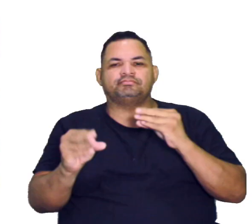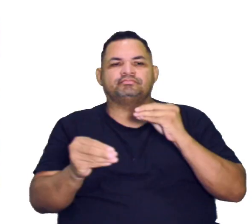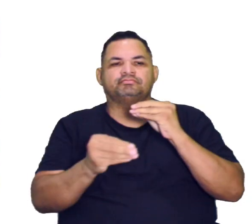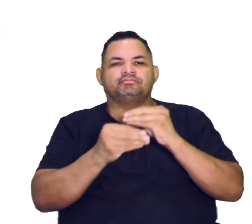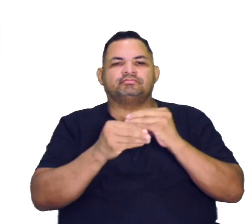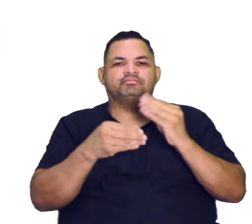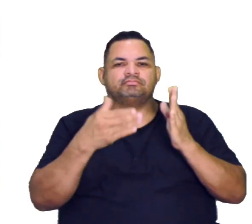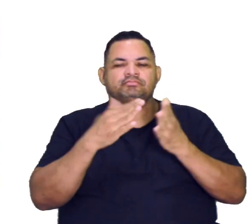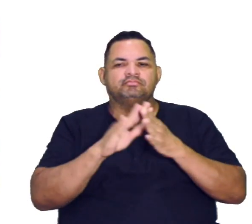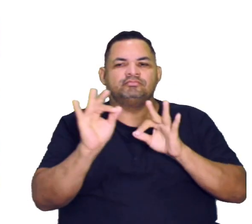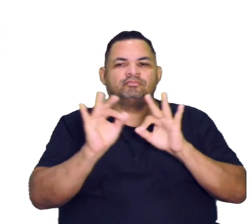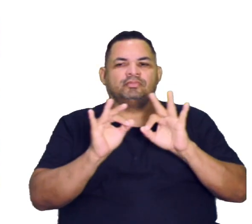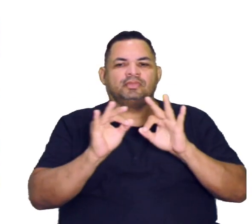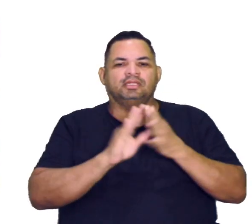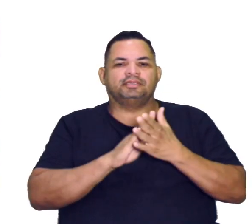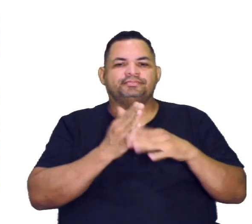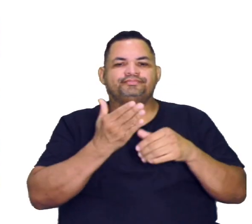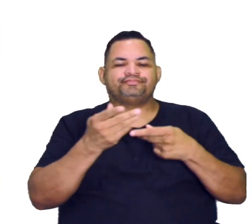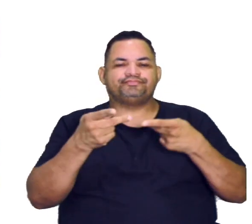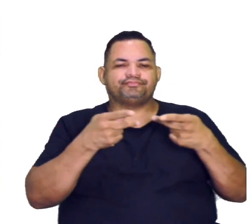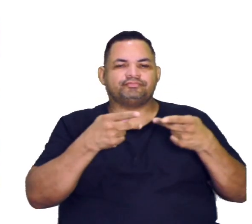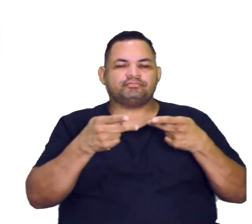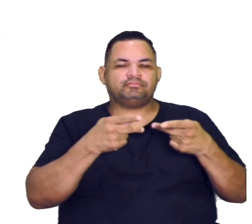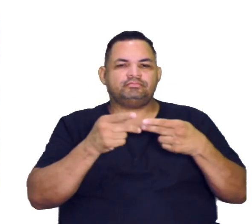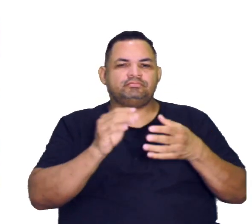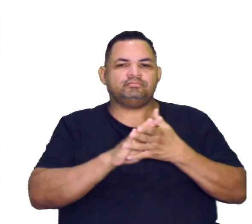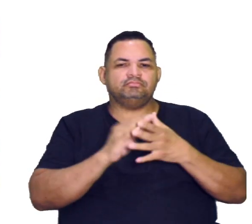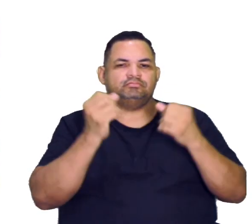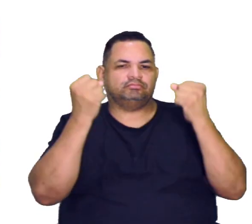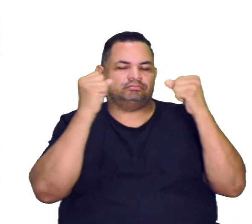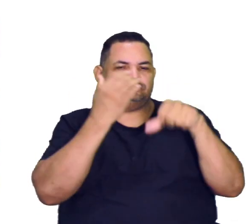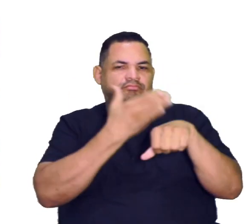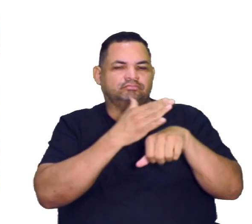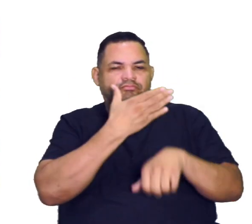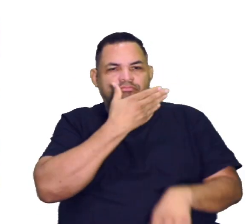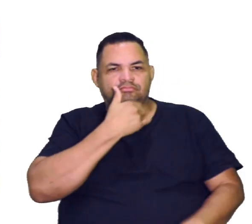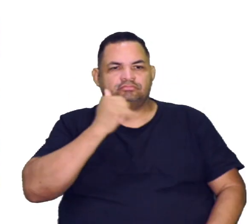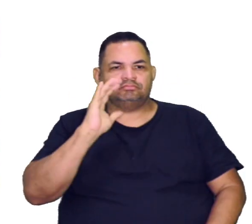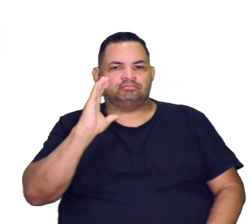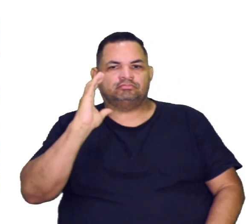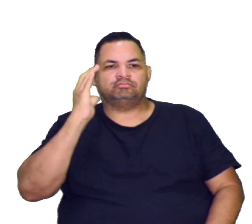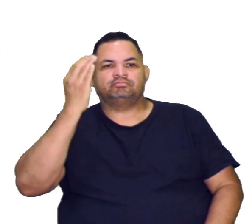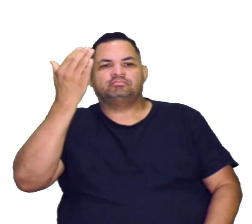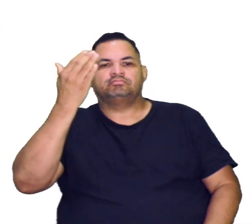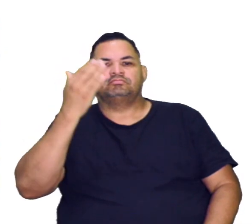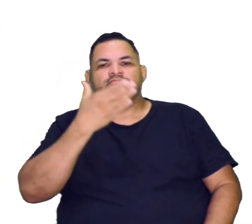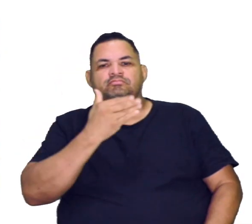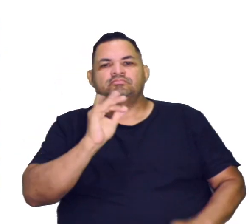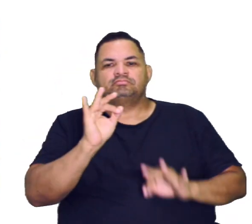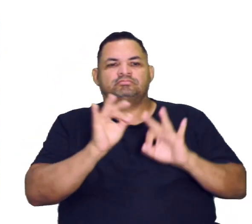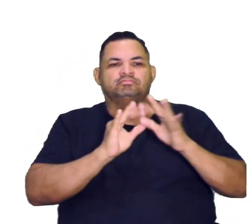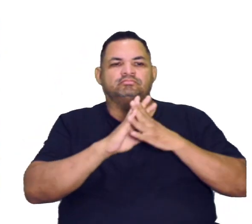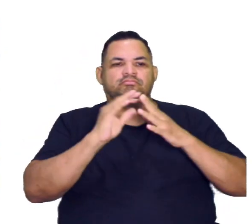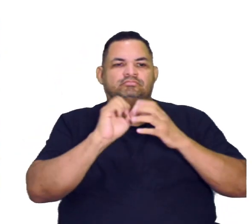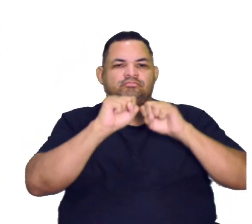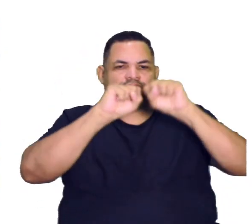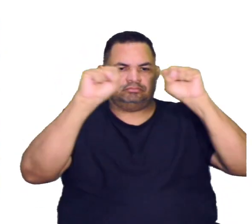a resistência como um programa de exercício físico para melhorar a capacidade de eficiência dos